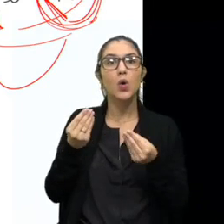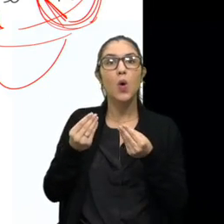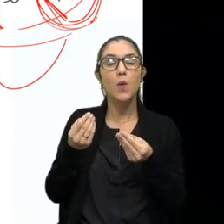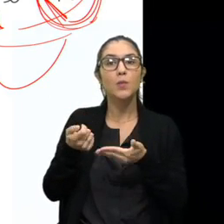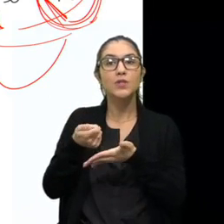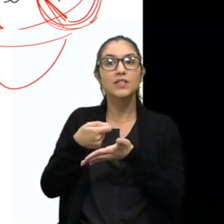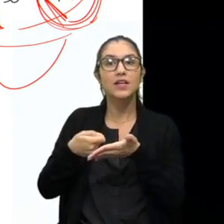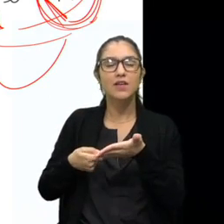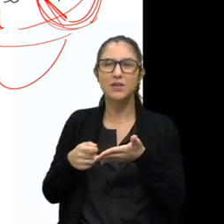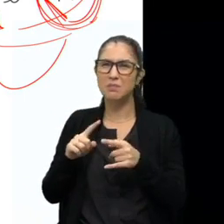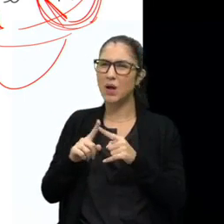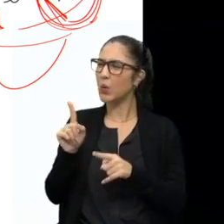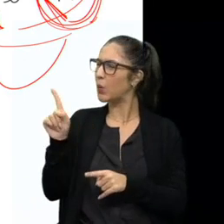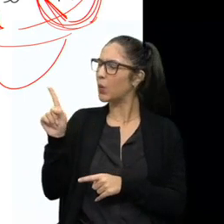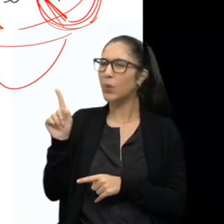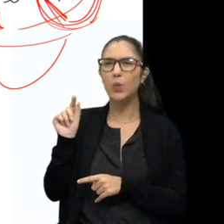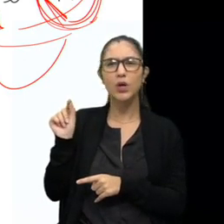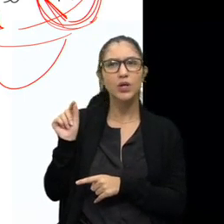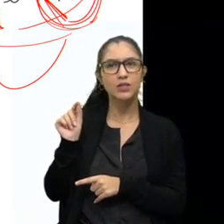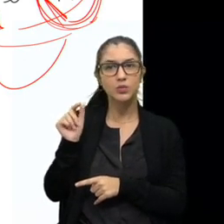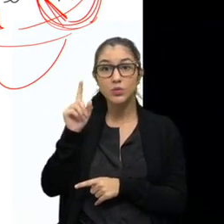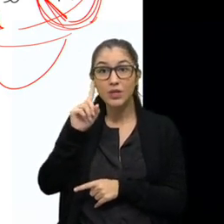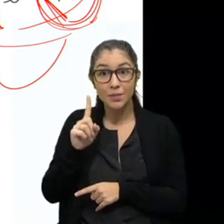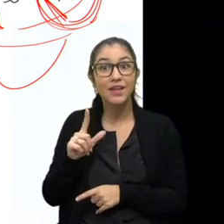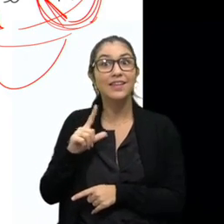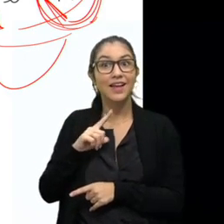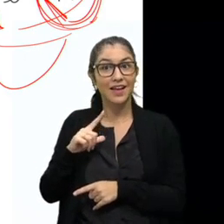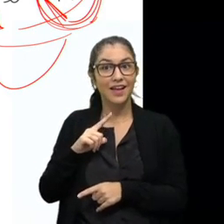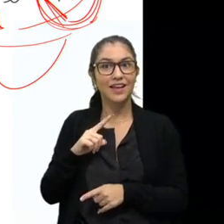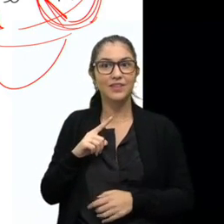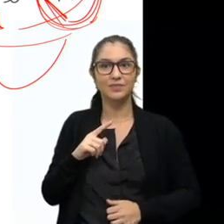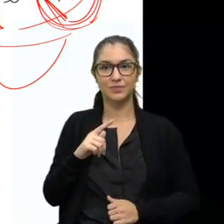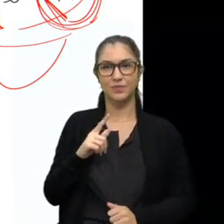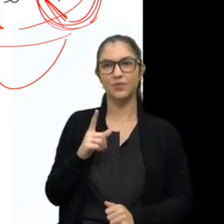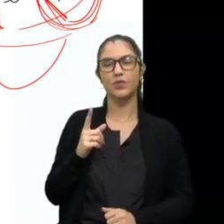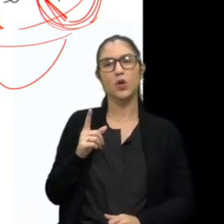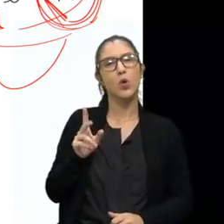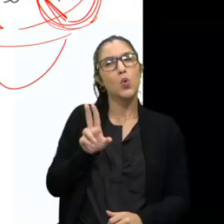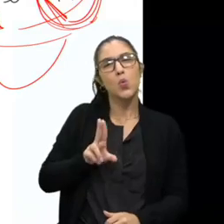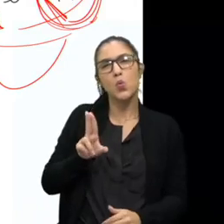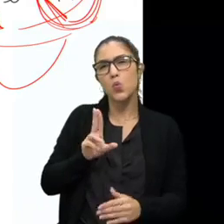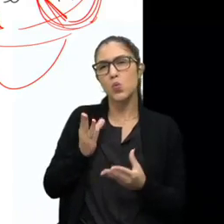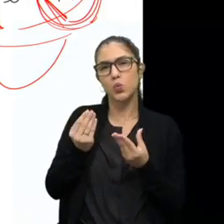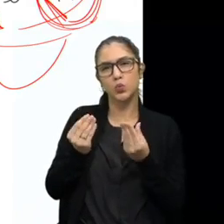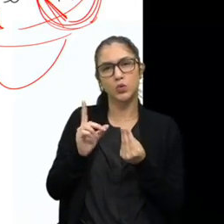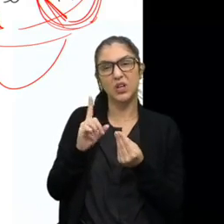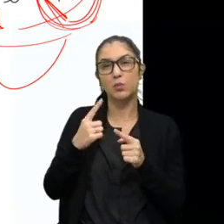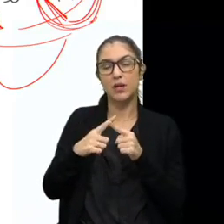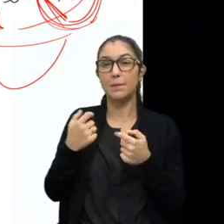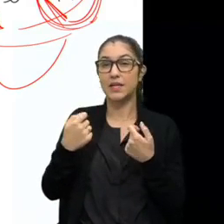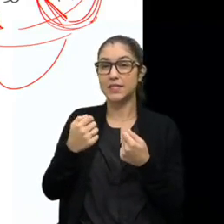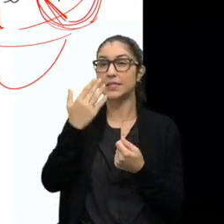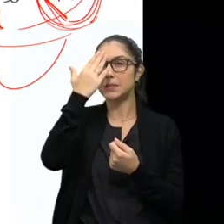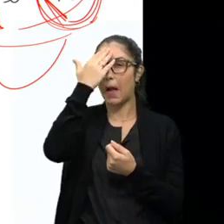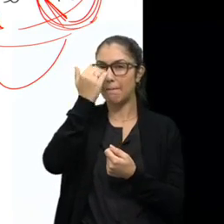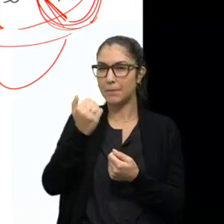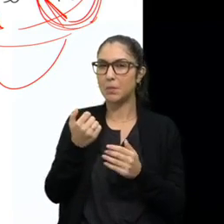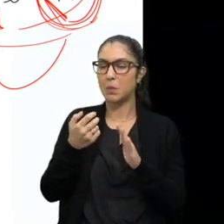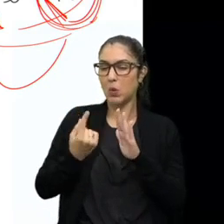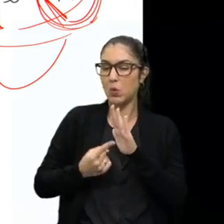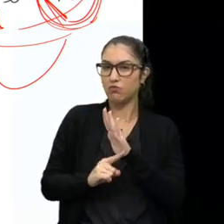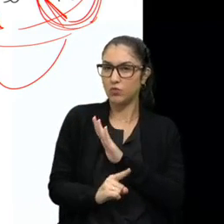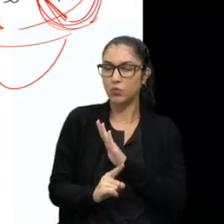língua de sinais. Professor, eu não sabia que tinha isso. Tem. Não é muito utilizado, porque precisa de um conhecimento mais